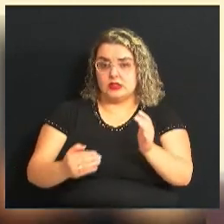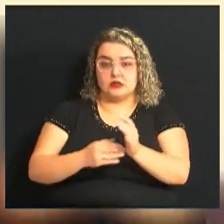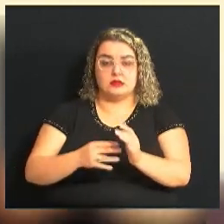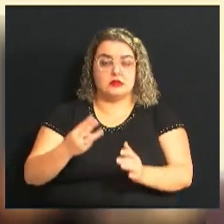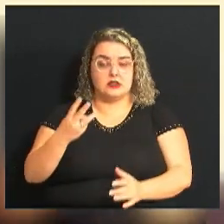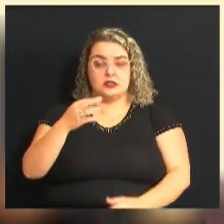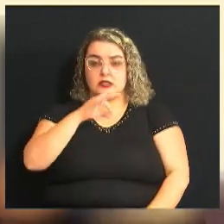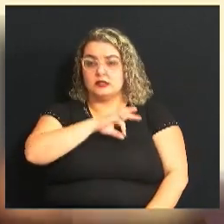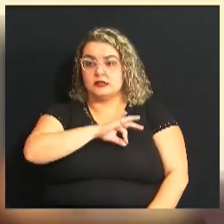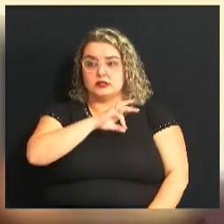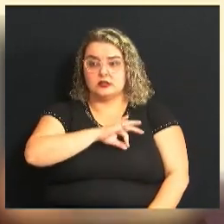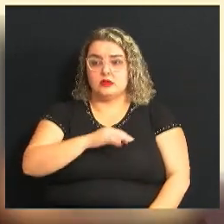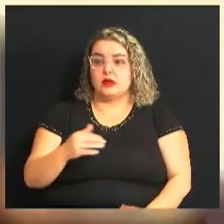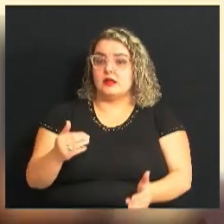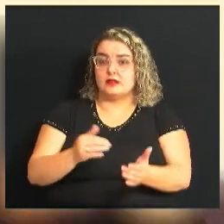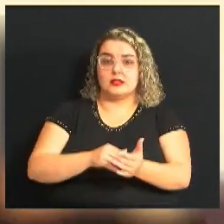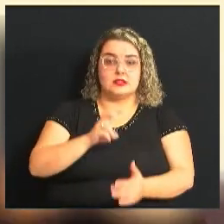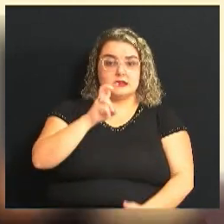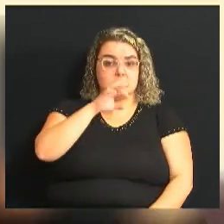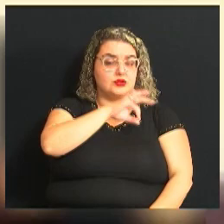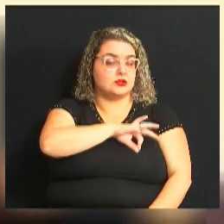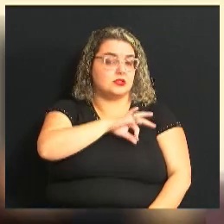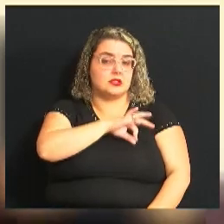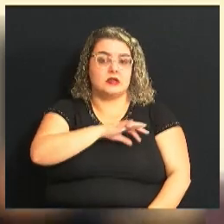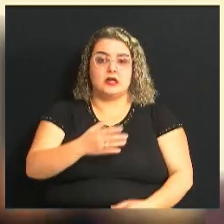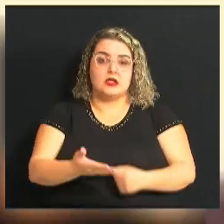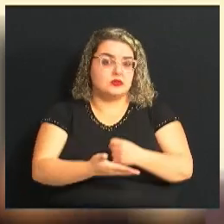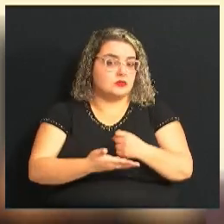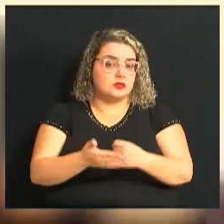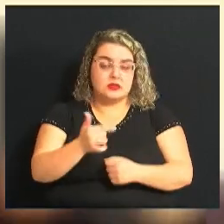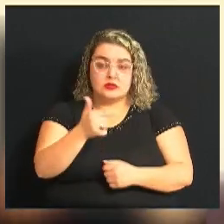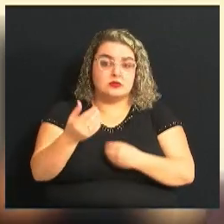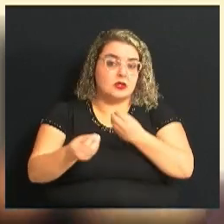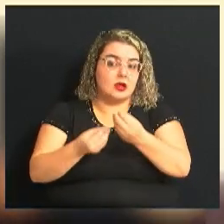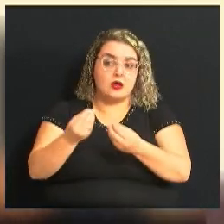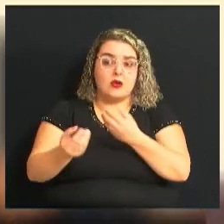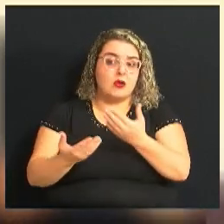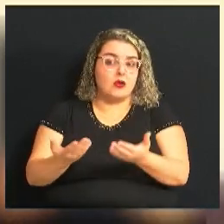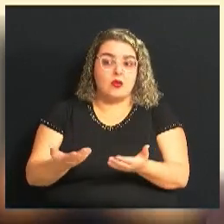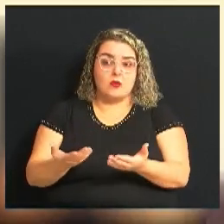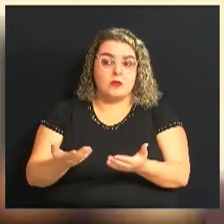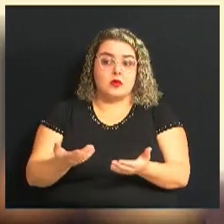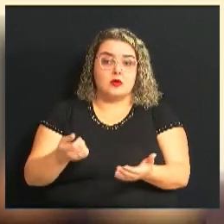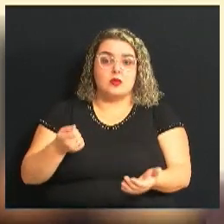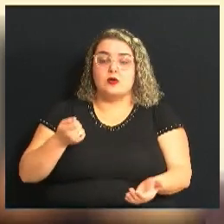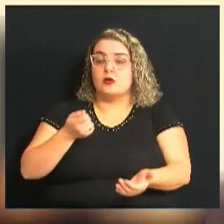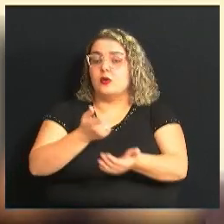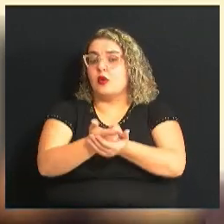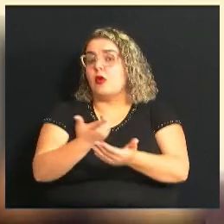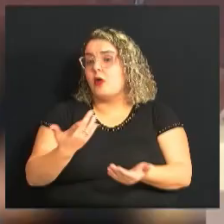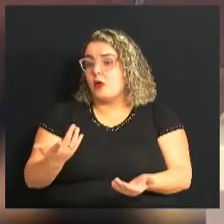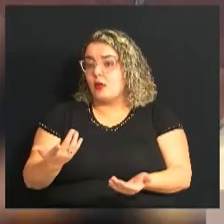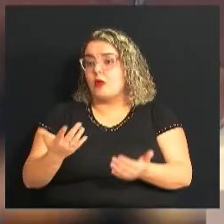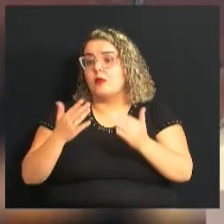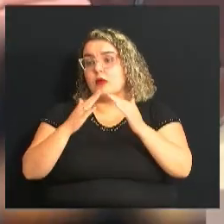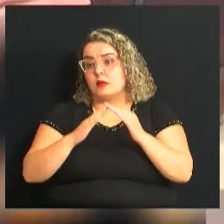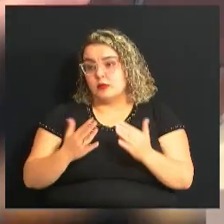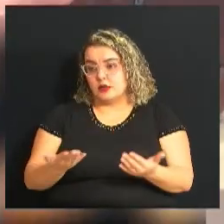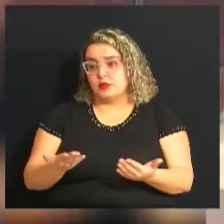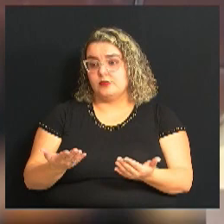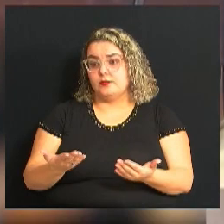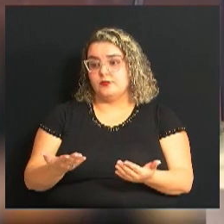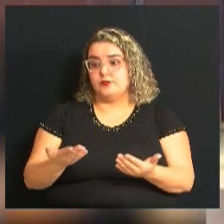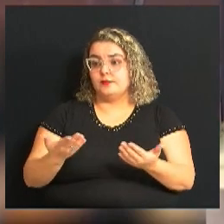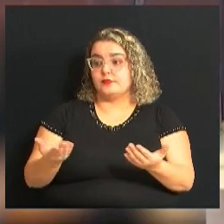ou até 5 salários mínimos que não têm condição de adquirir sua moradia.